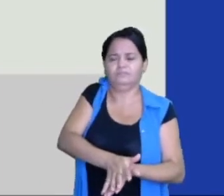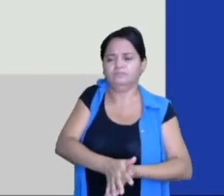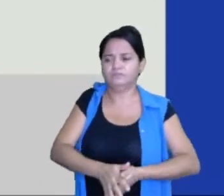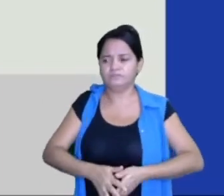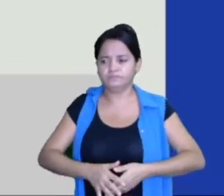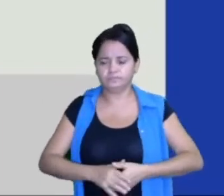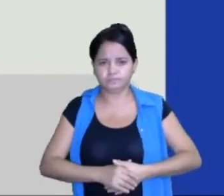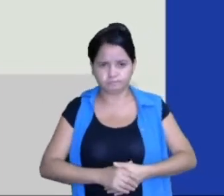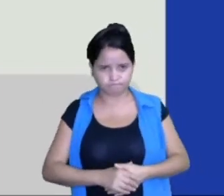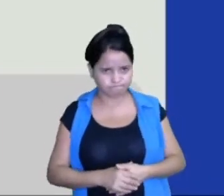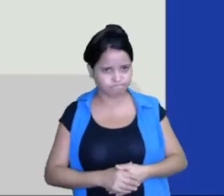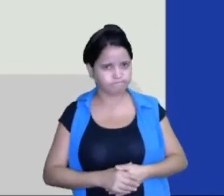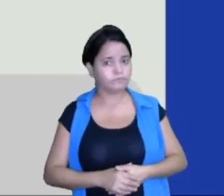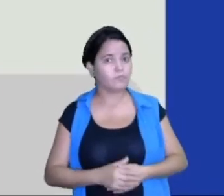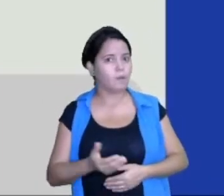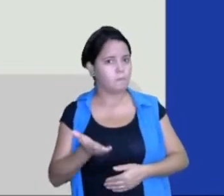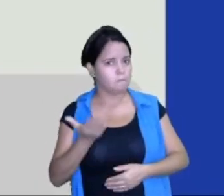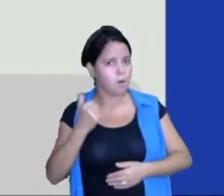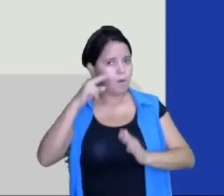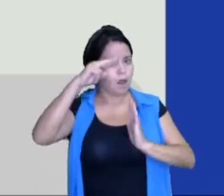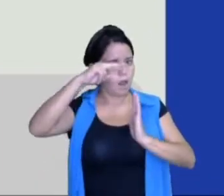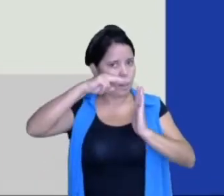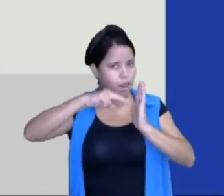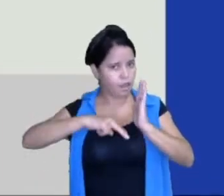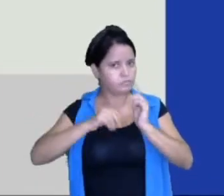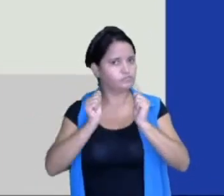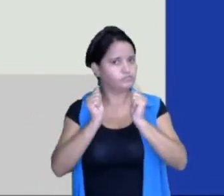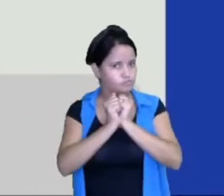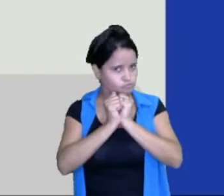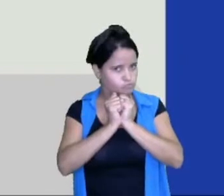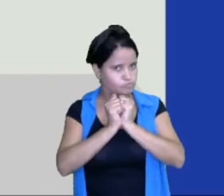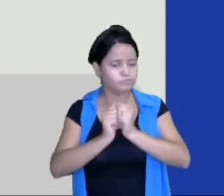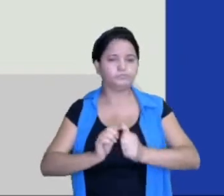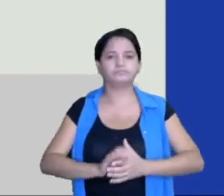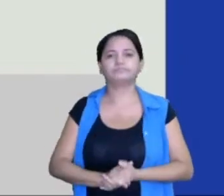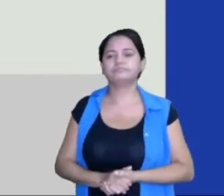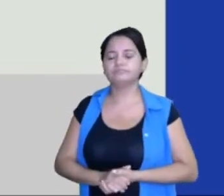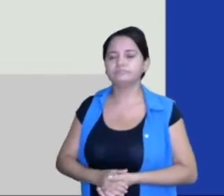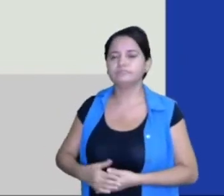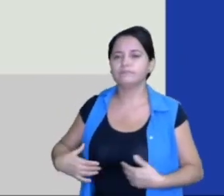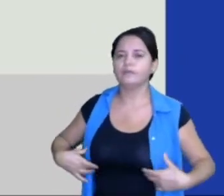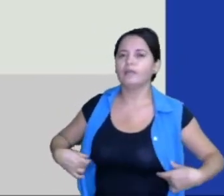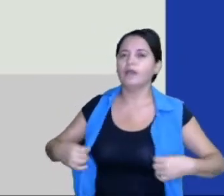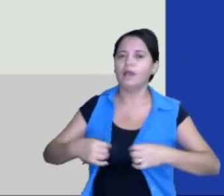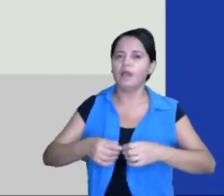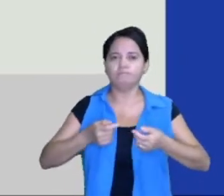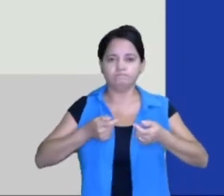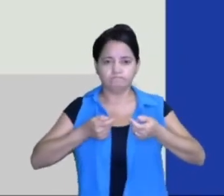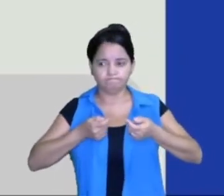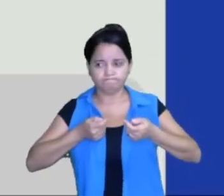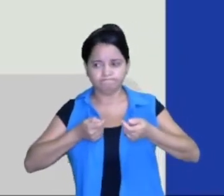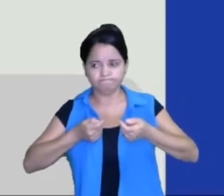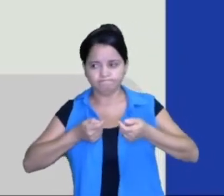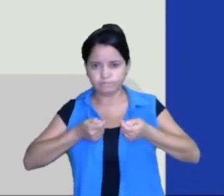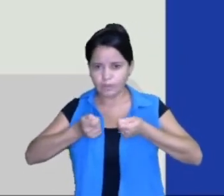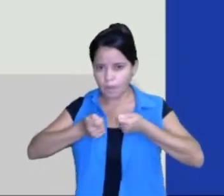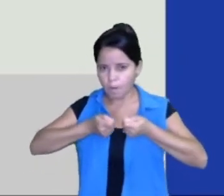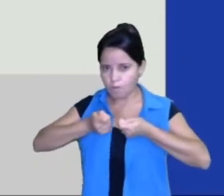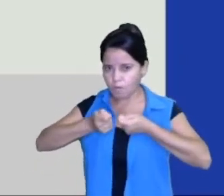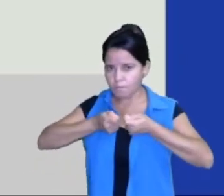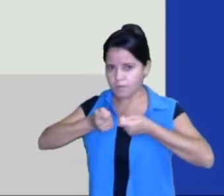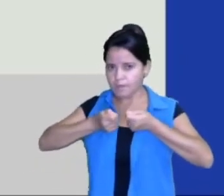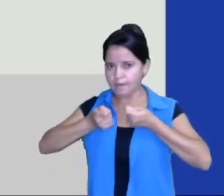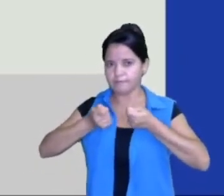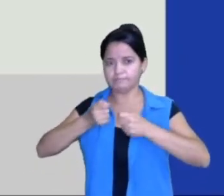Bom, vamos ler esse slide juntos aí, tá bom? A economia russa era basicamente